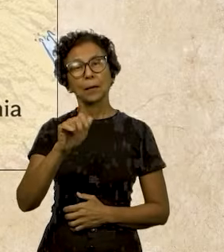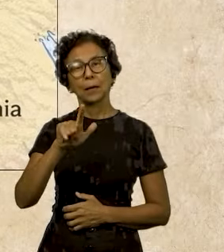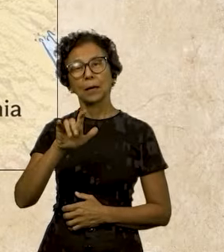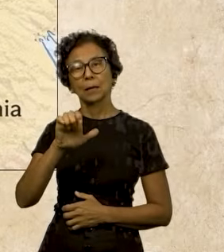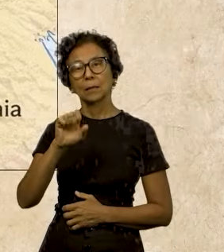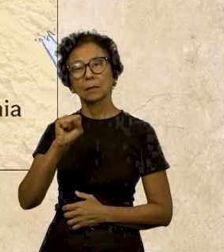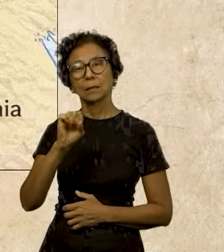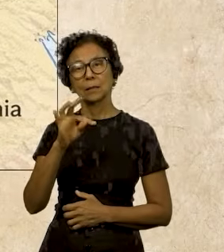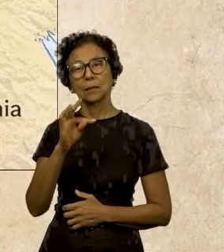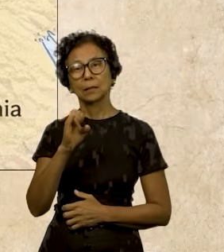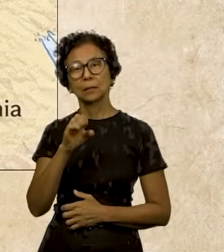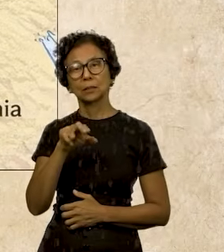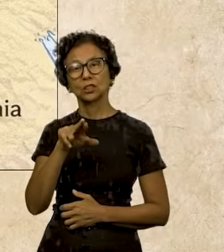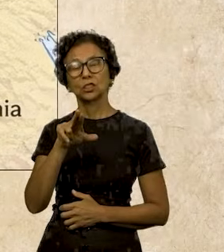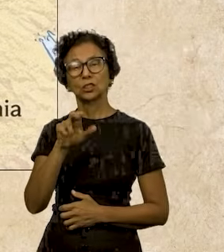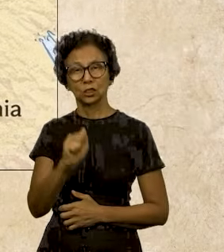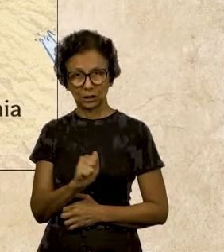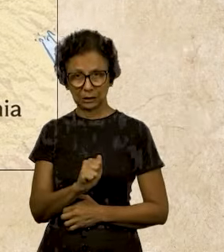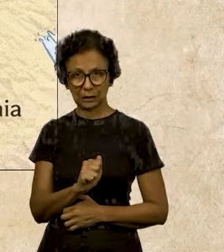verdade, naquela época,